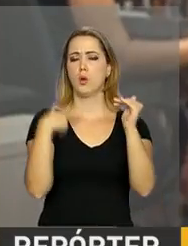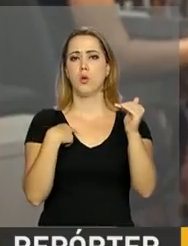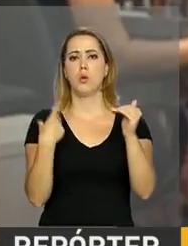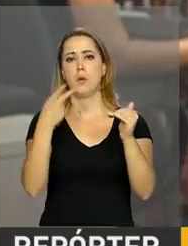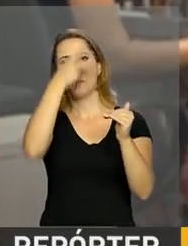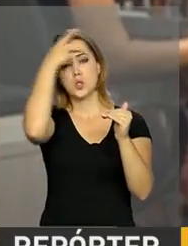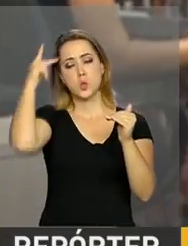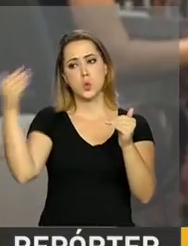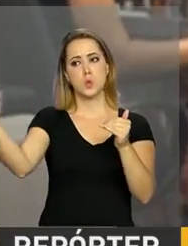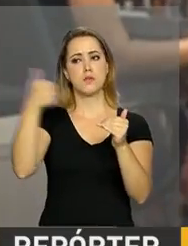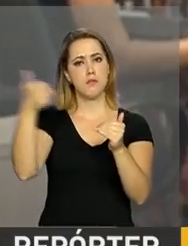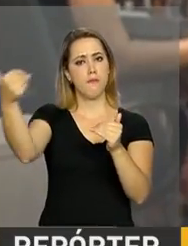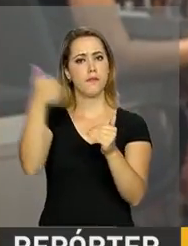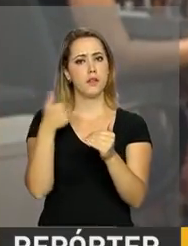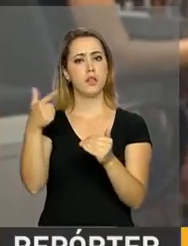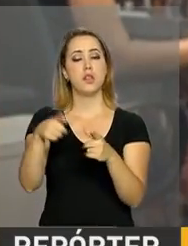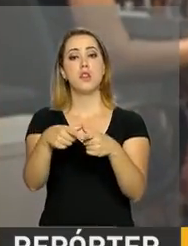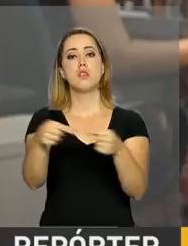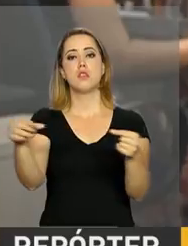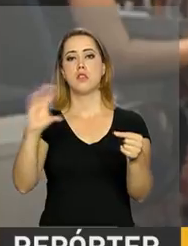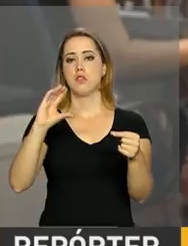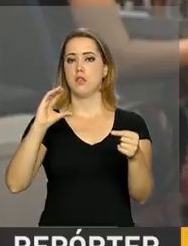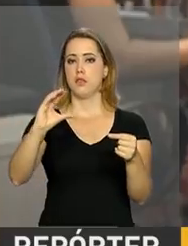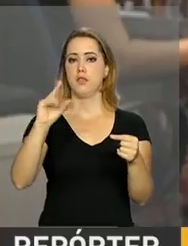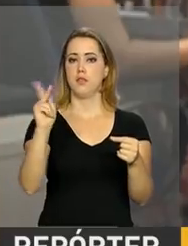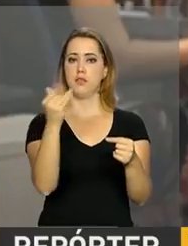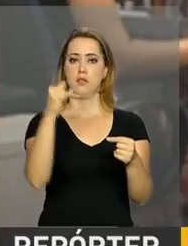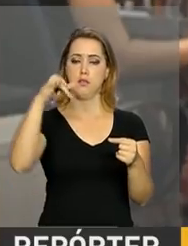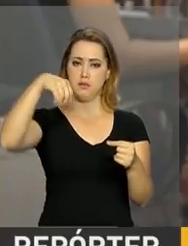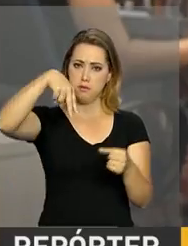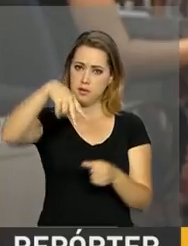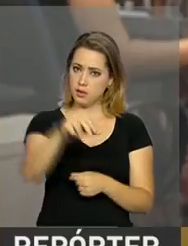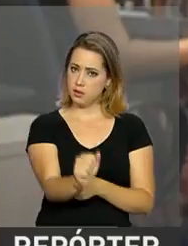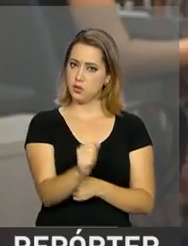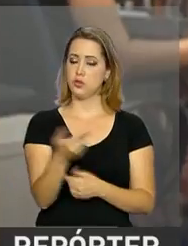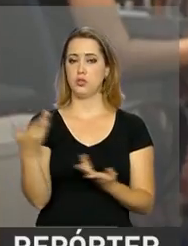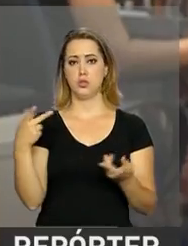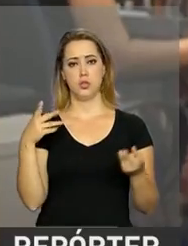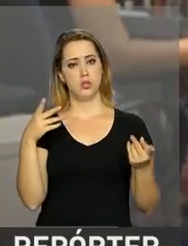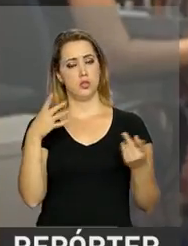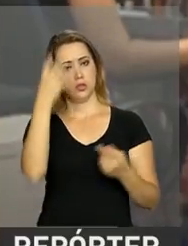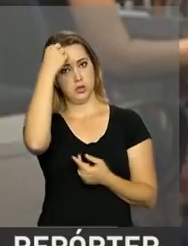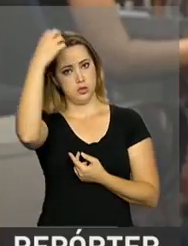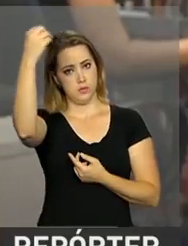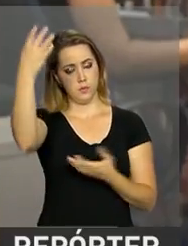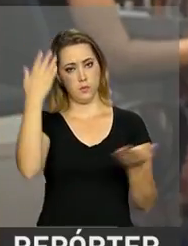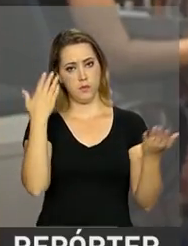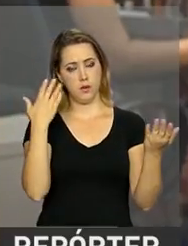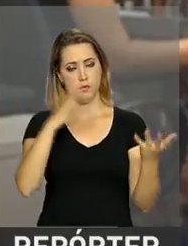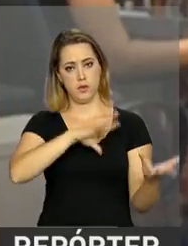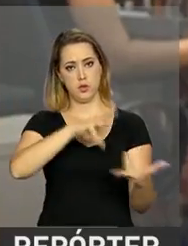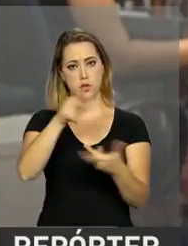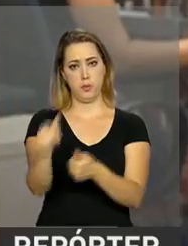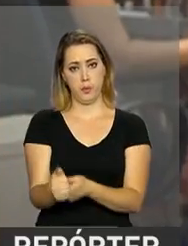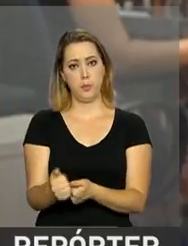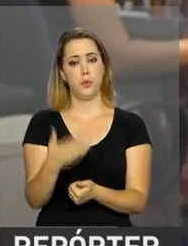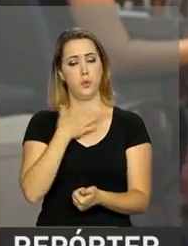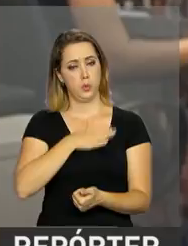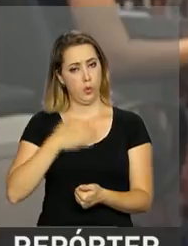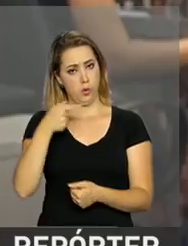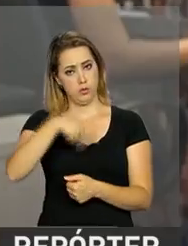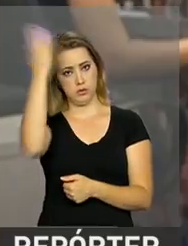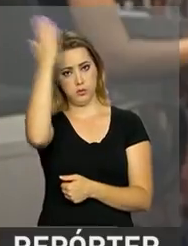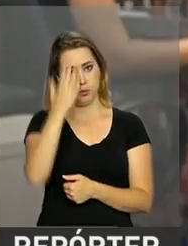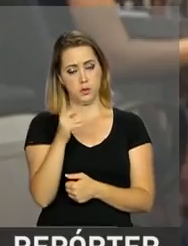a quantidade de pessoas que tem essa potencialidade em viajar pelo mundo e principalmente pro Brasil e nós